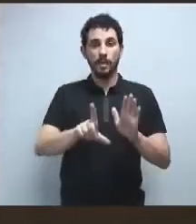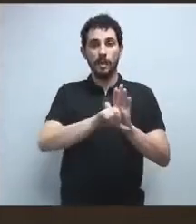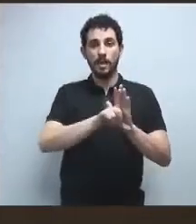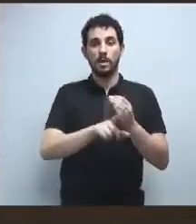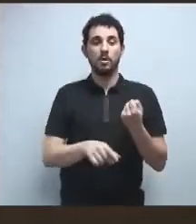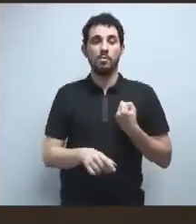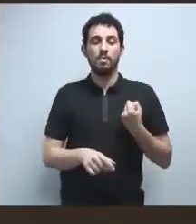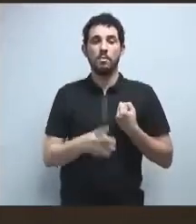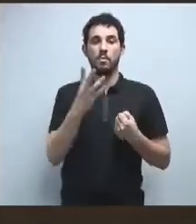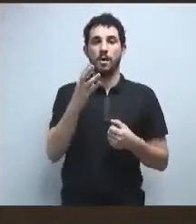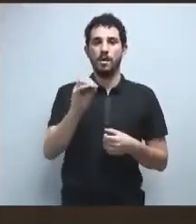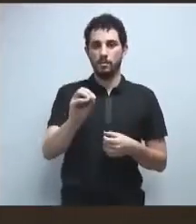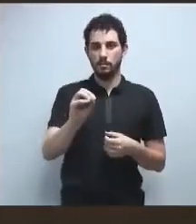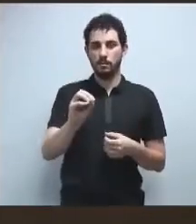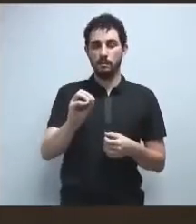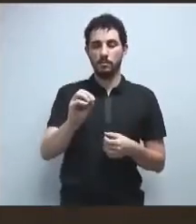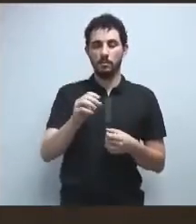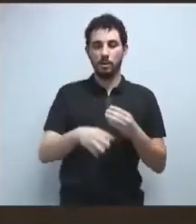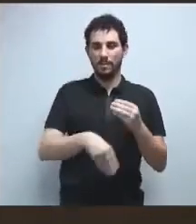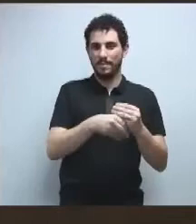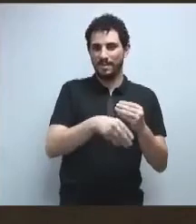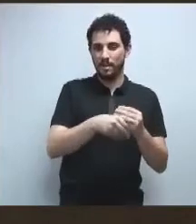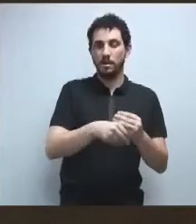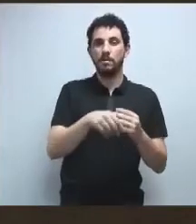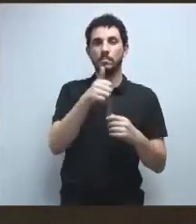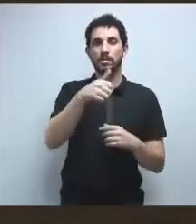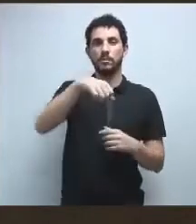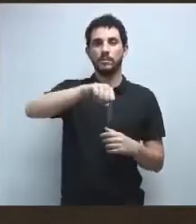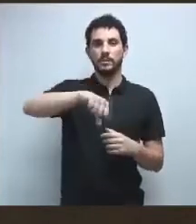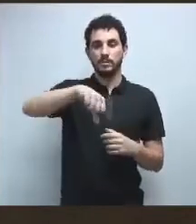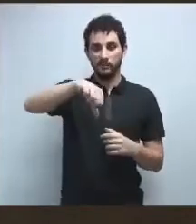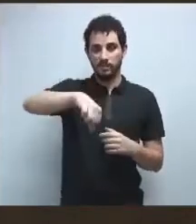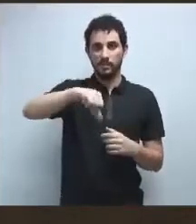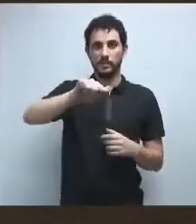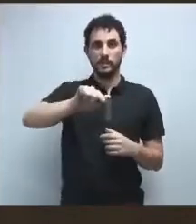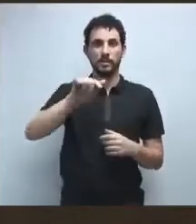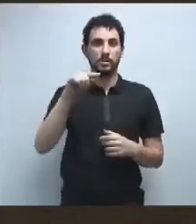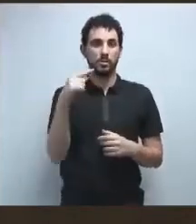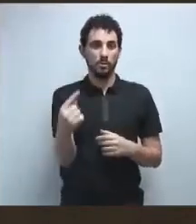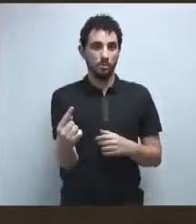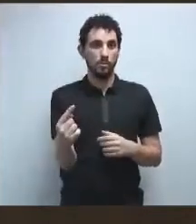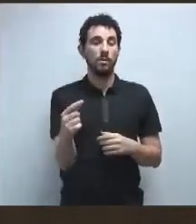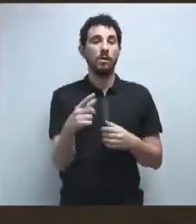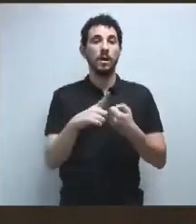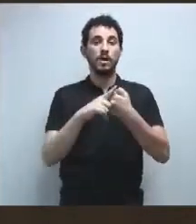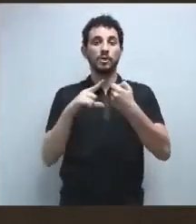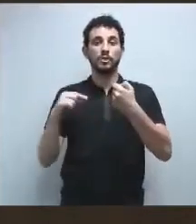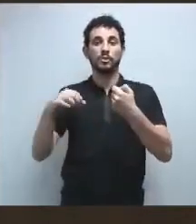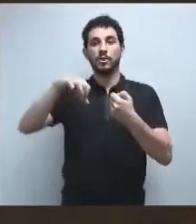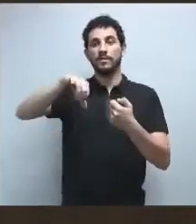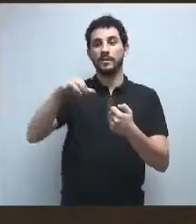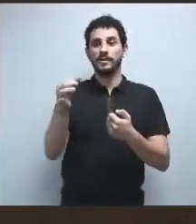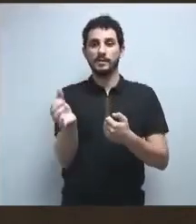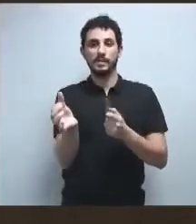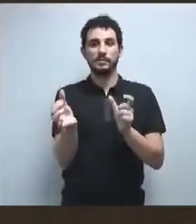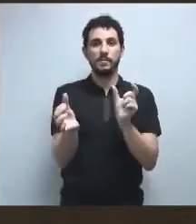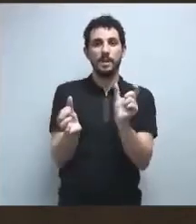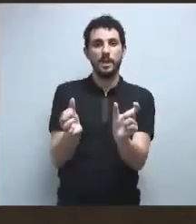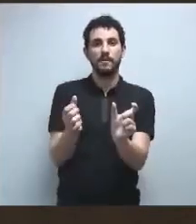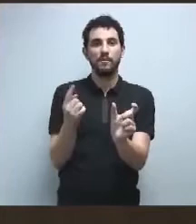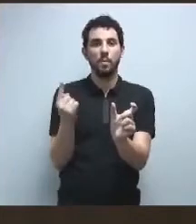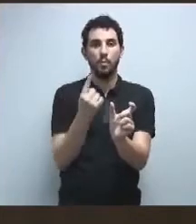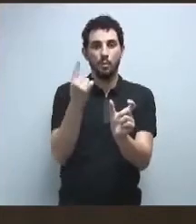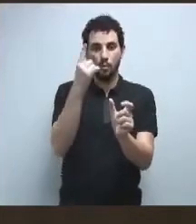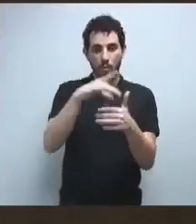40 de 1981 que decorreu da do artigo 96 parágrafo único da